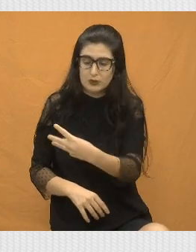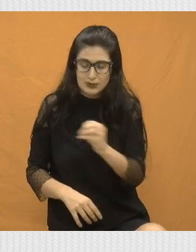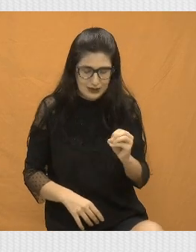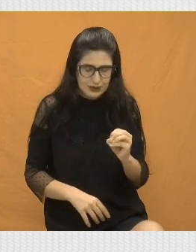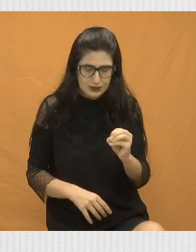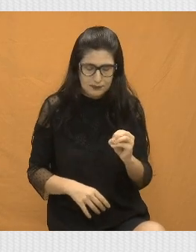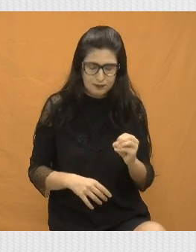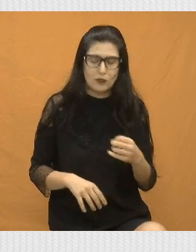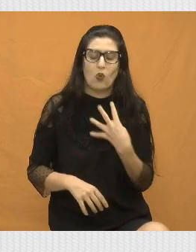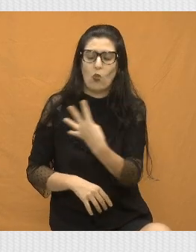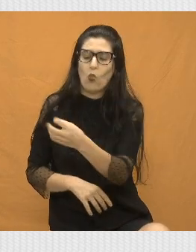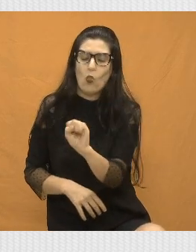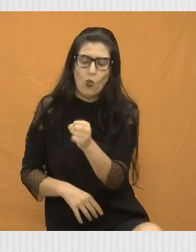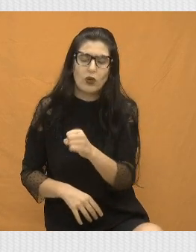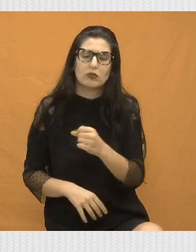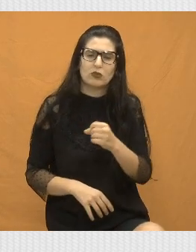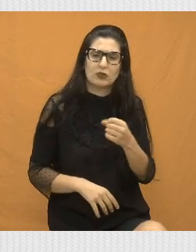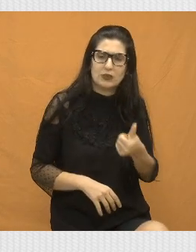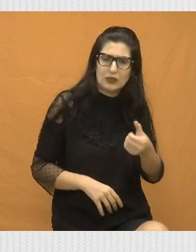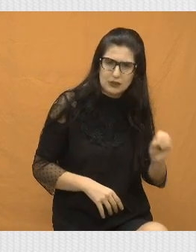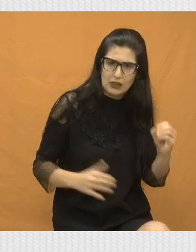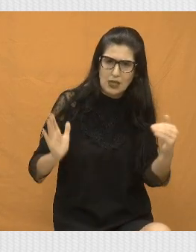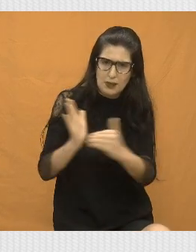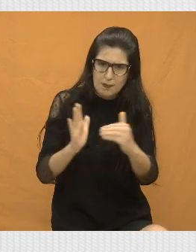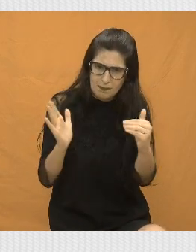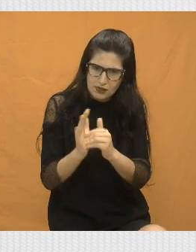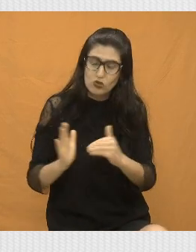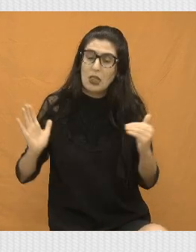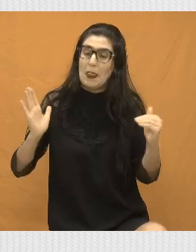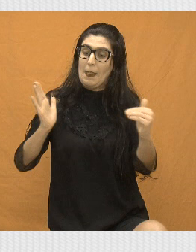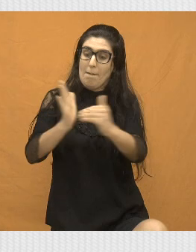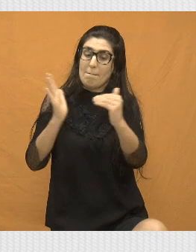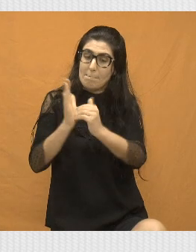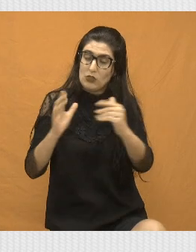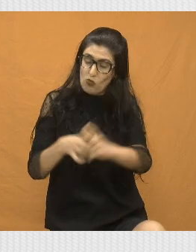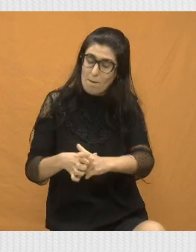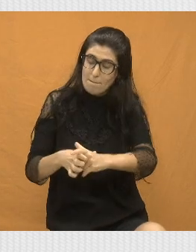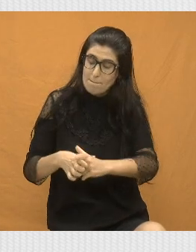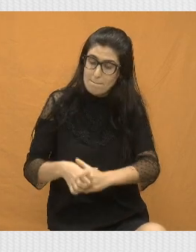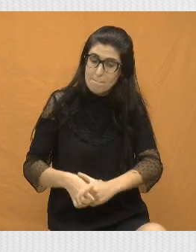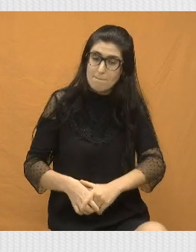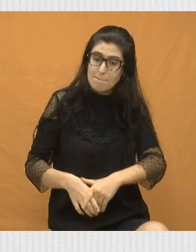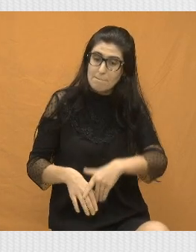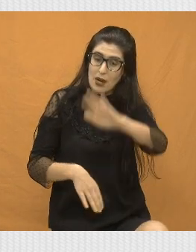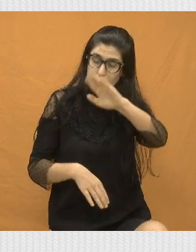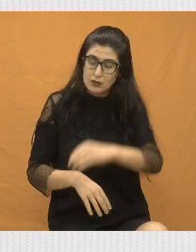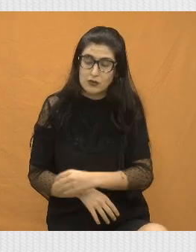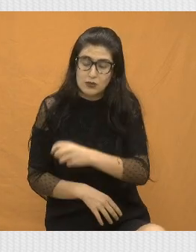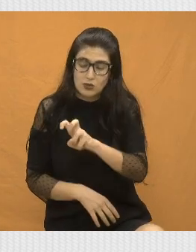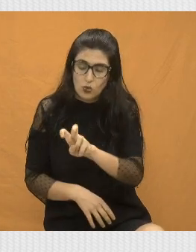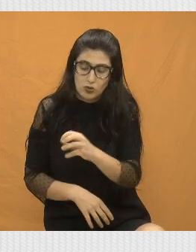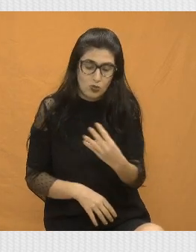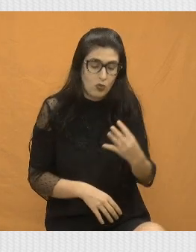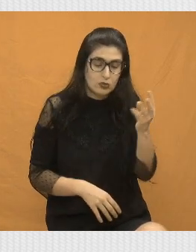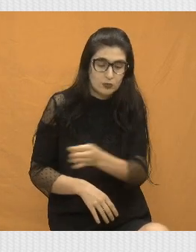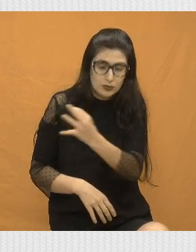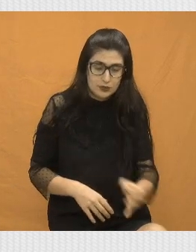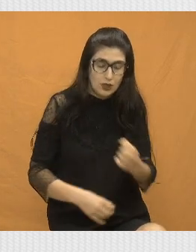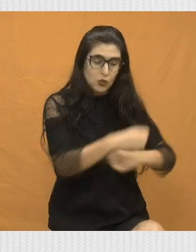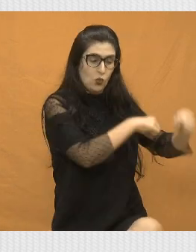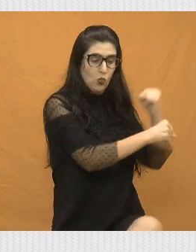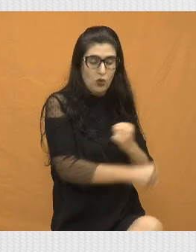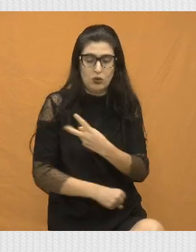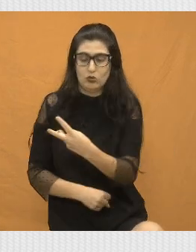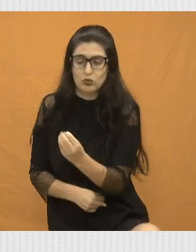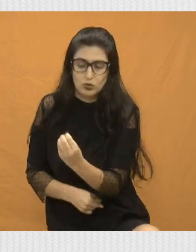alerta 48,60% e o limite máximo em 54%. Em comparação ao ano 2018,